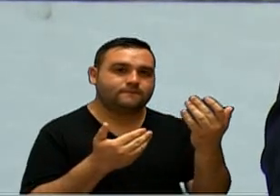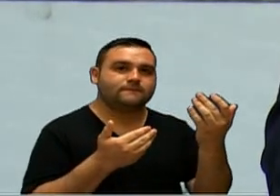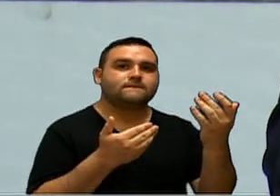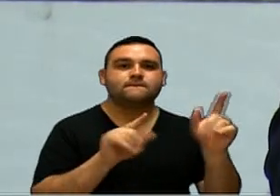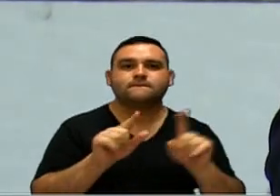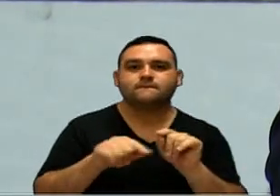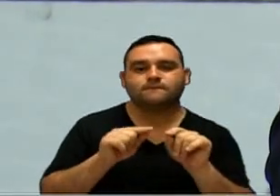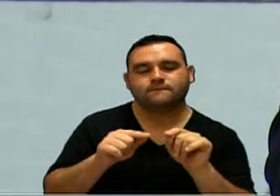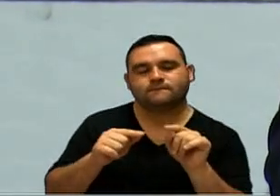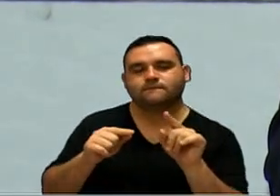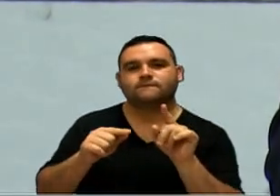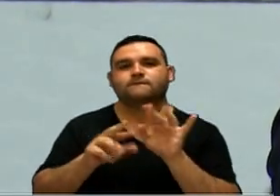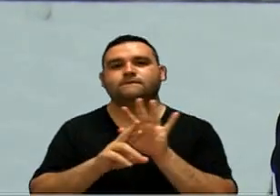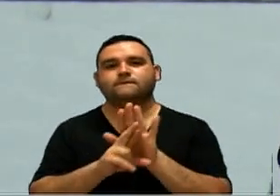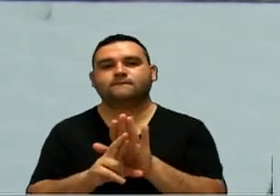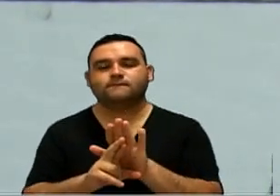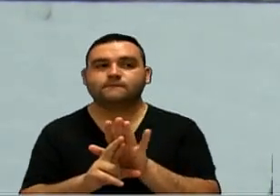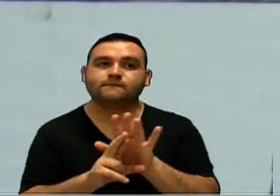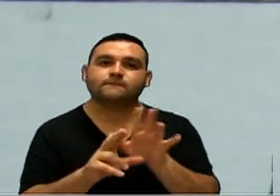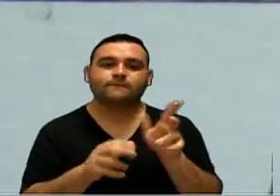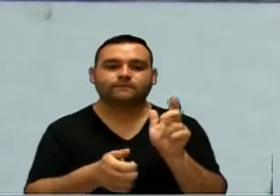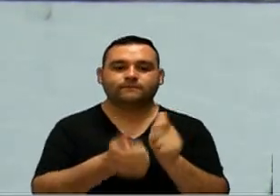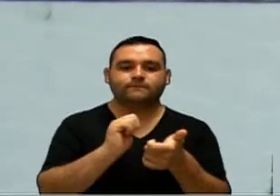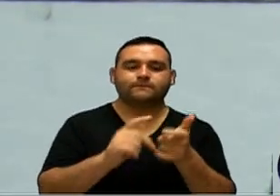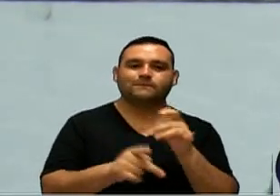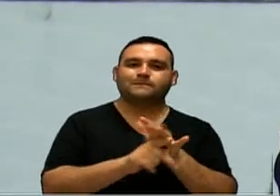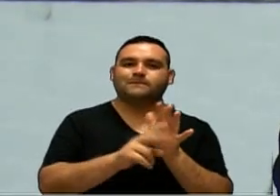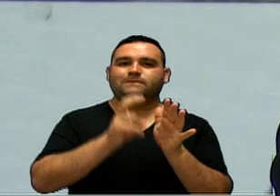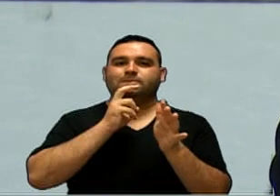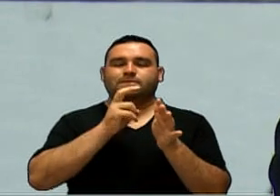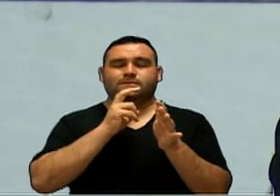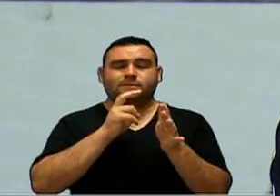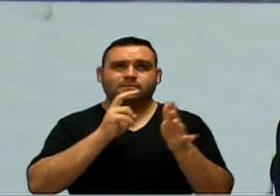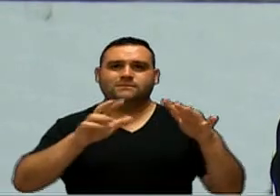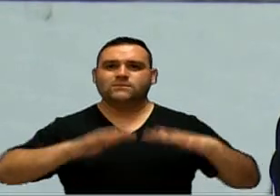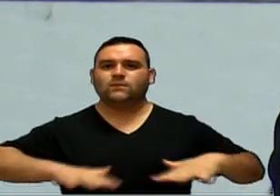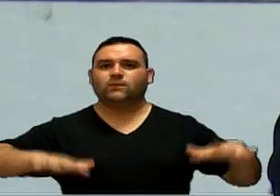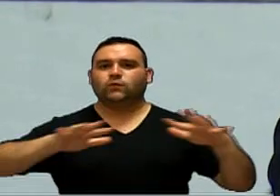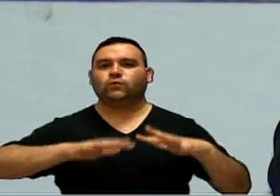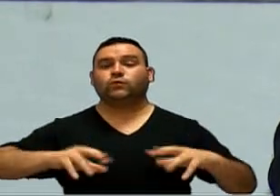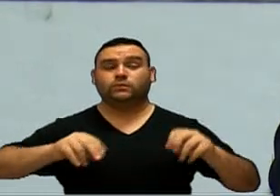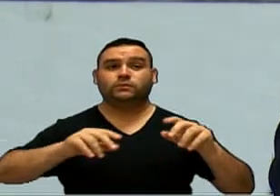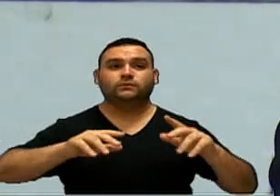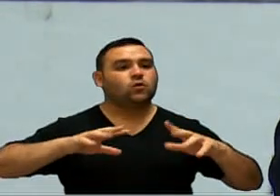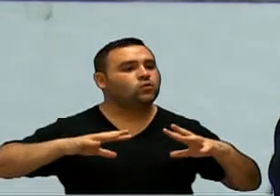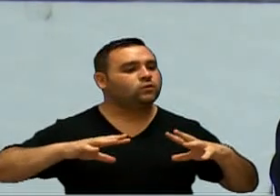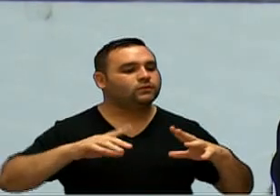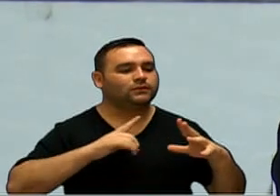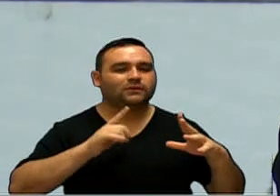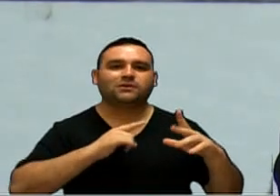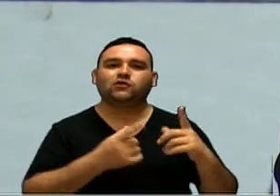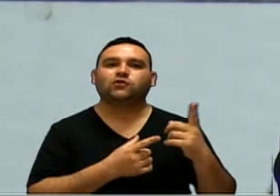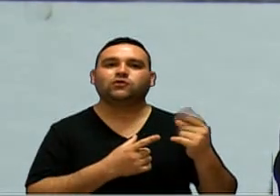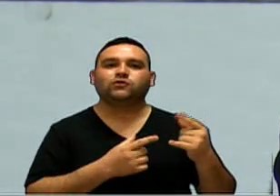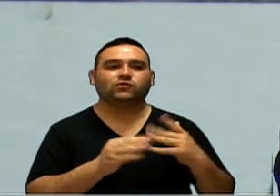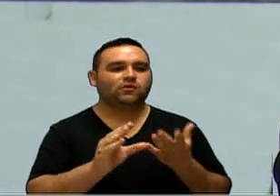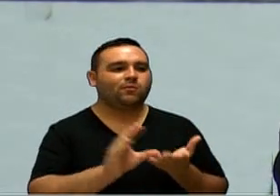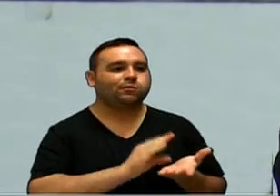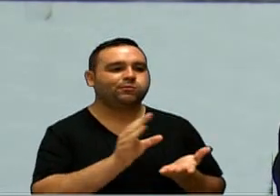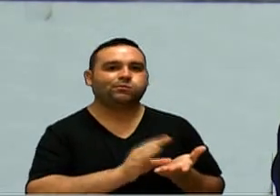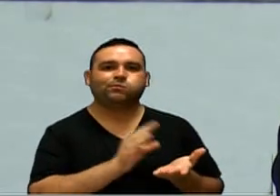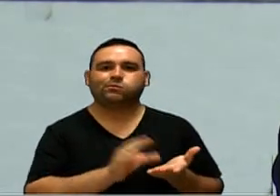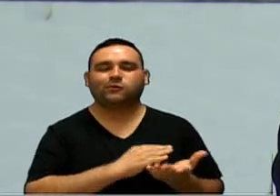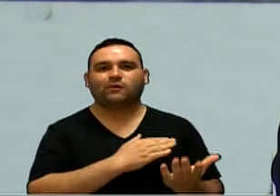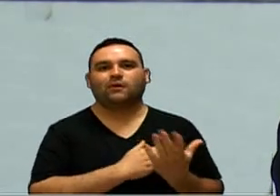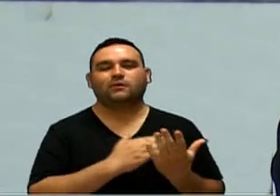em nome do esporte público de Sorocaba, a todas as emendas impositivas que vocês nos